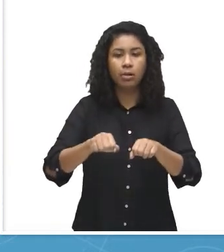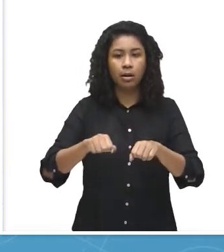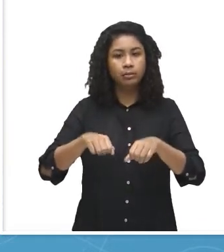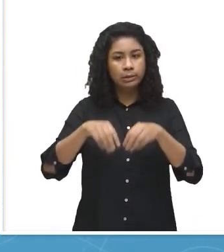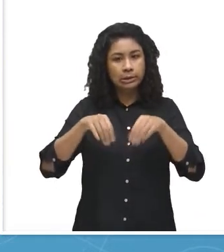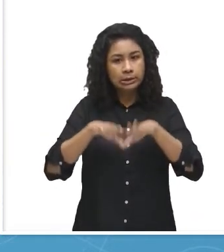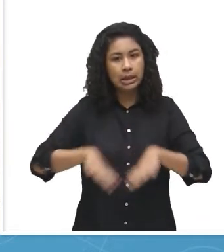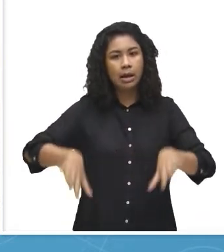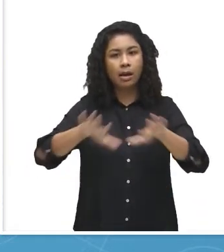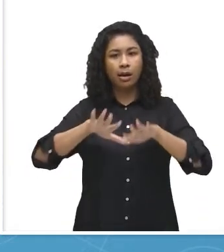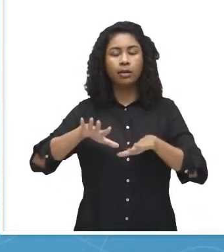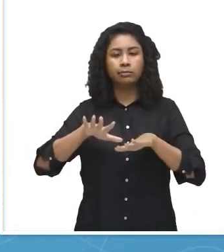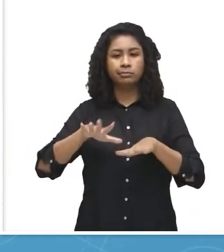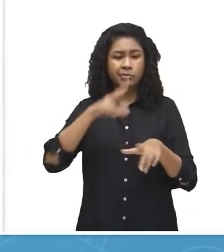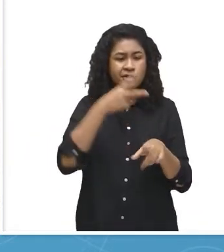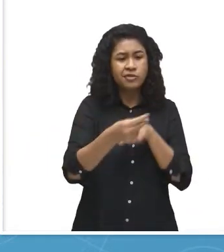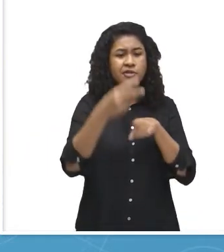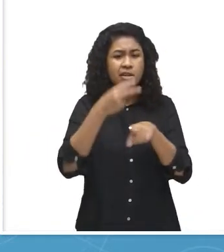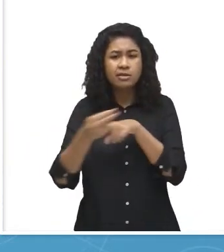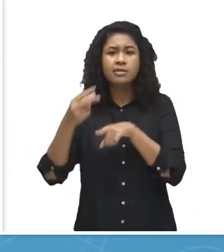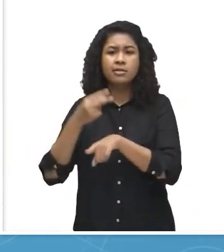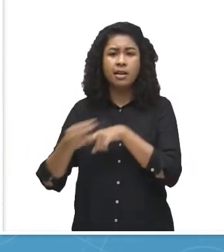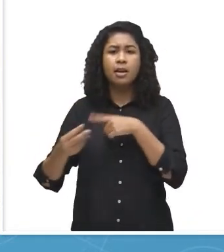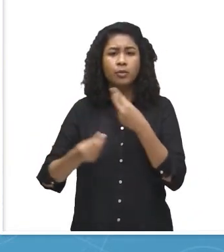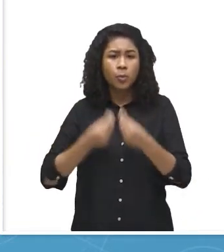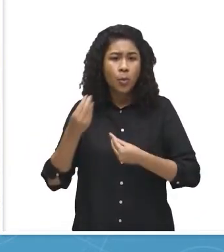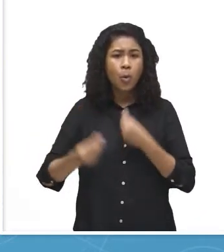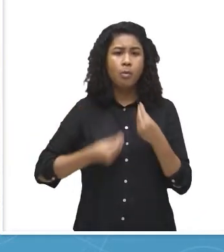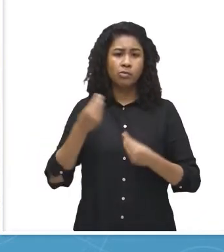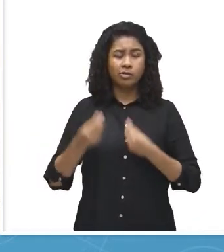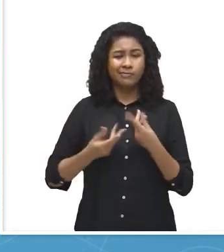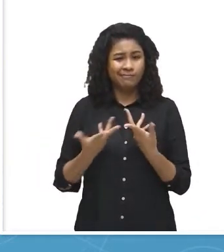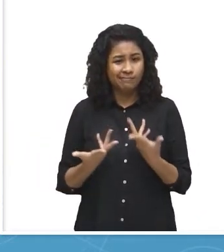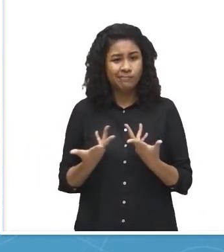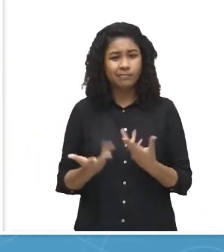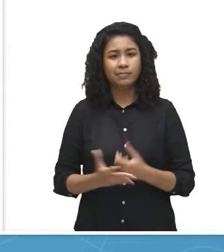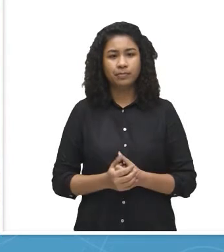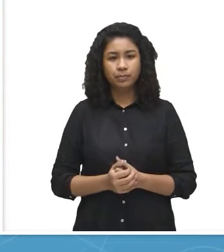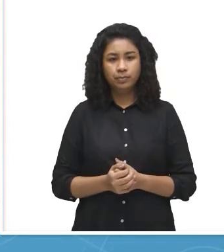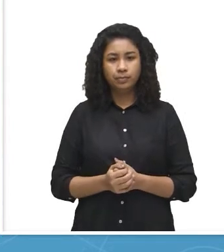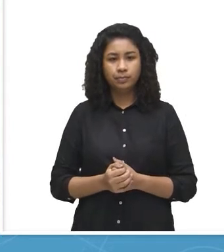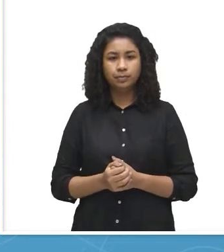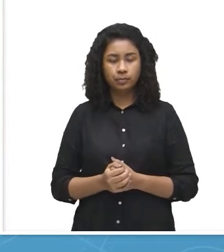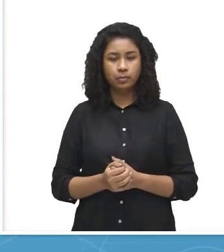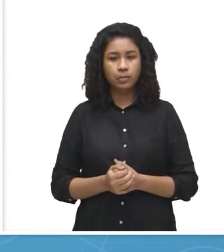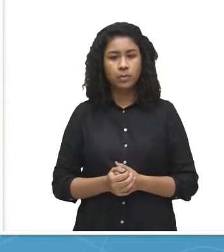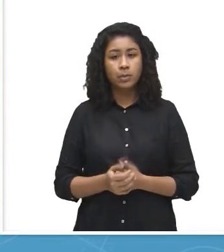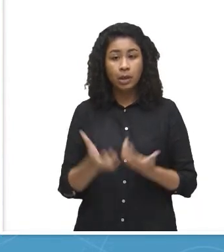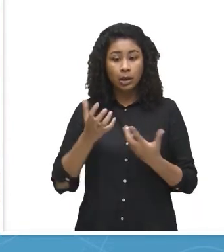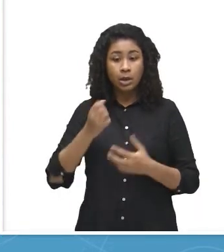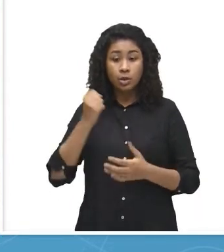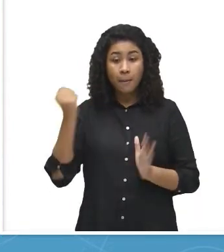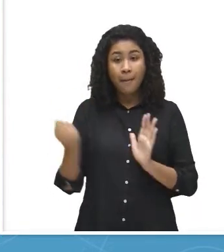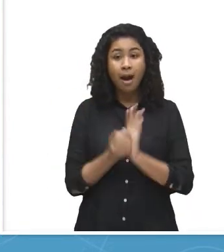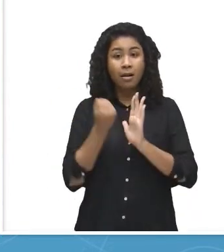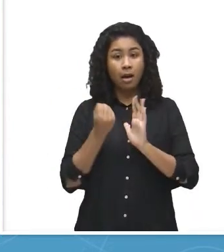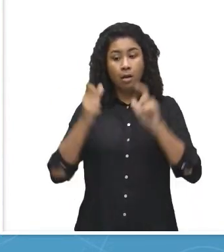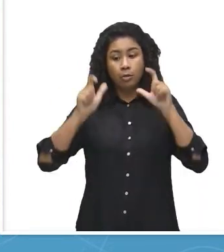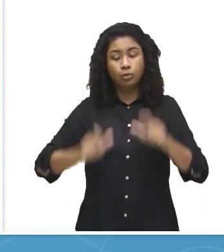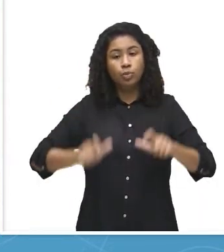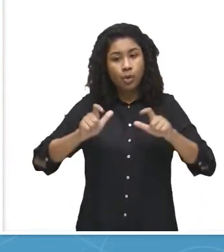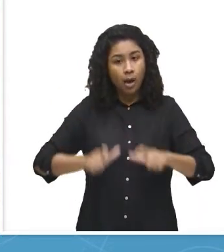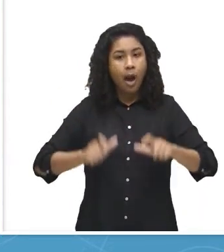desgaste progressivo. Como eu falei para vocês, as trincheiras basicamente serviam para firmar a posição,